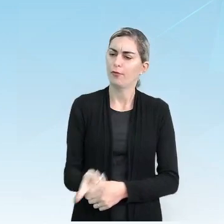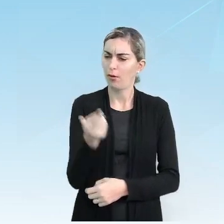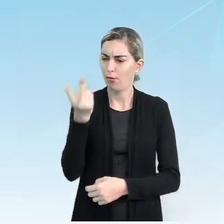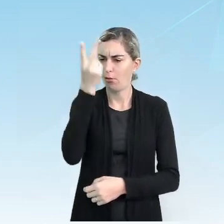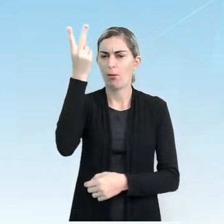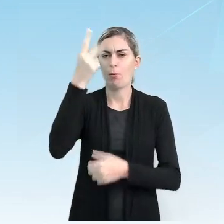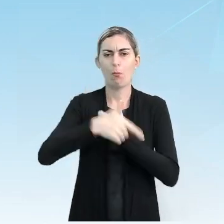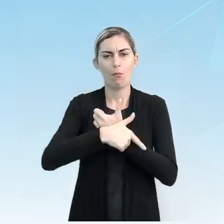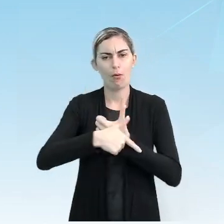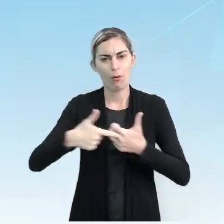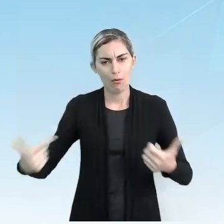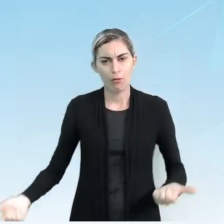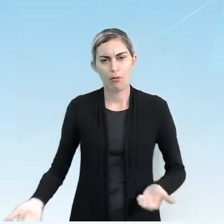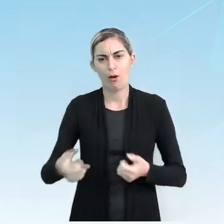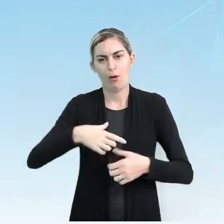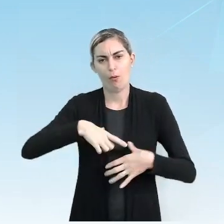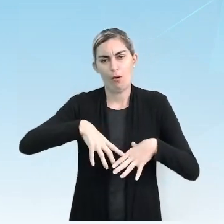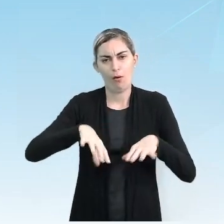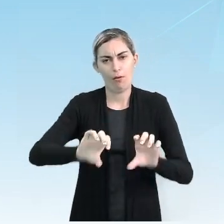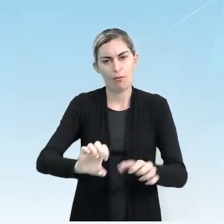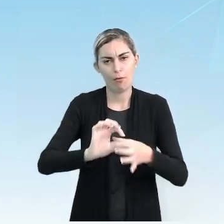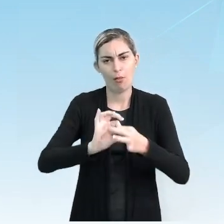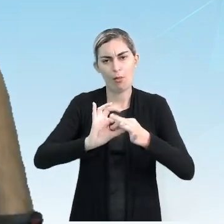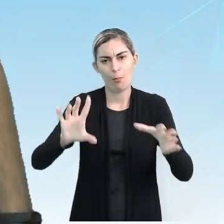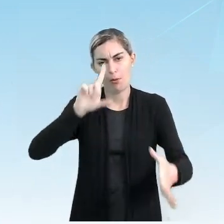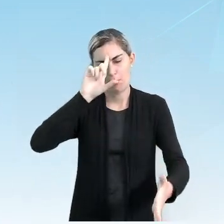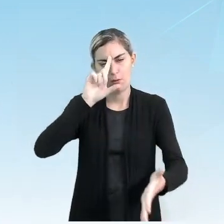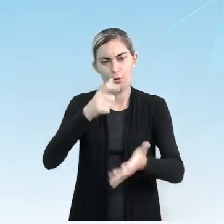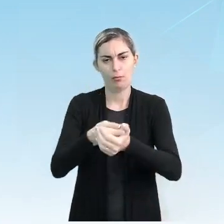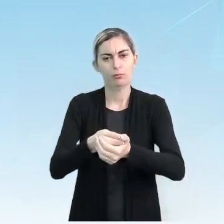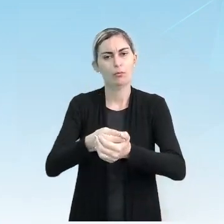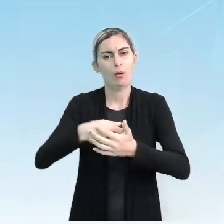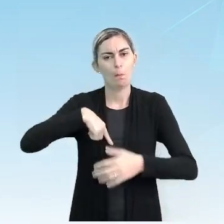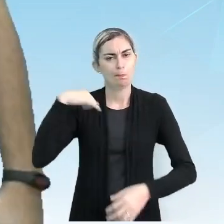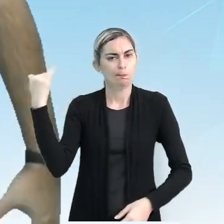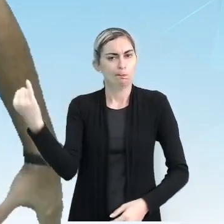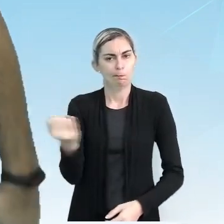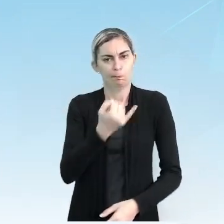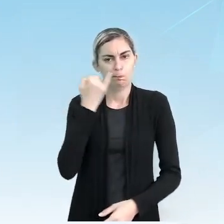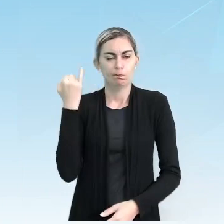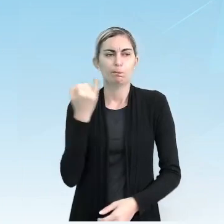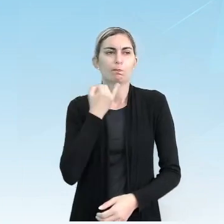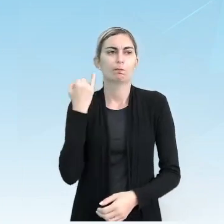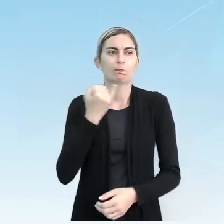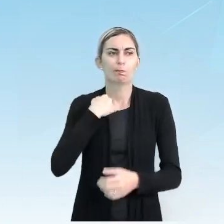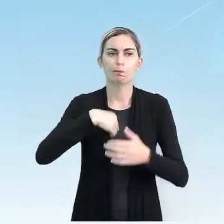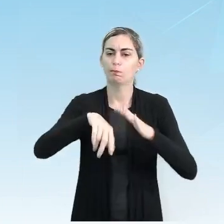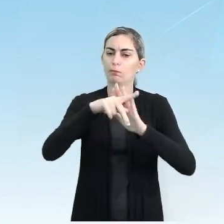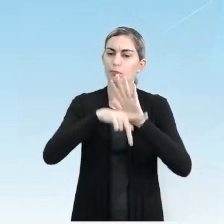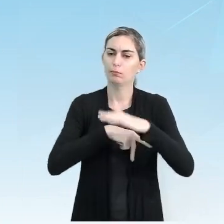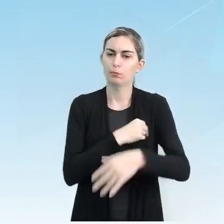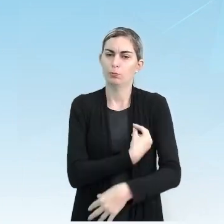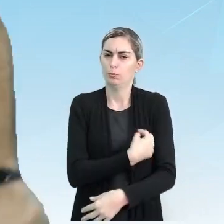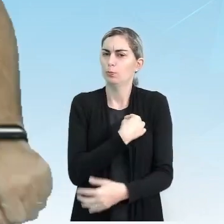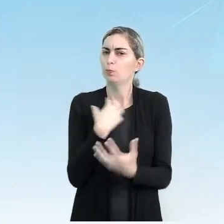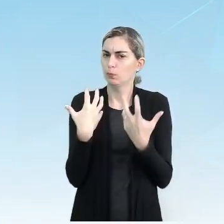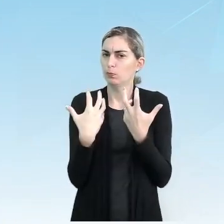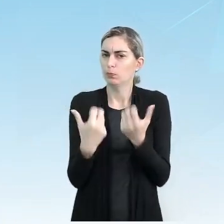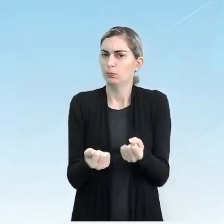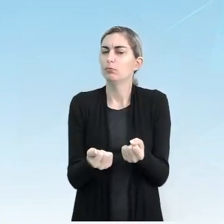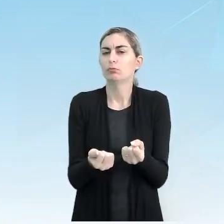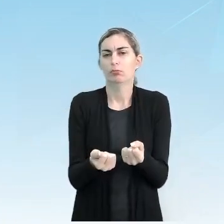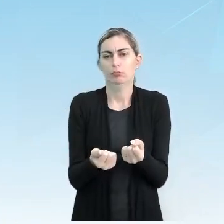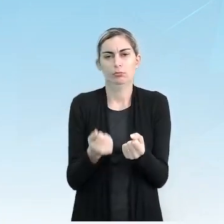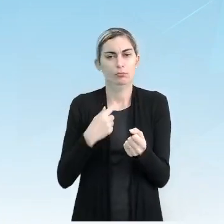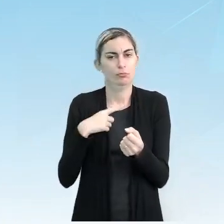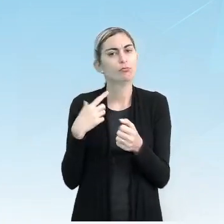Valores, moral, ética, liberdade de decisão são fatores importantíssimos que o Projeto de Vida abraça a causa e